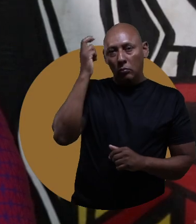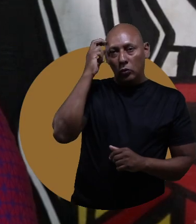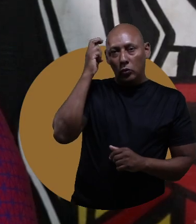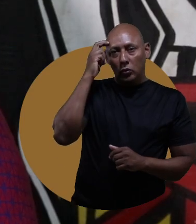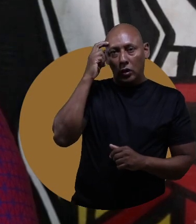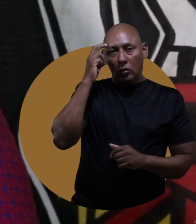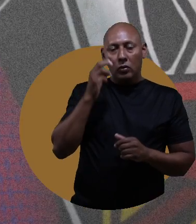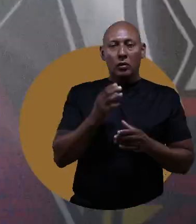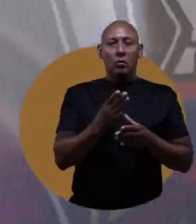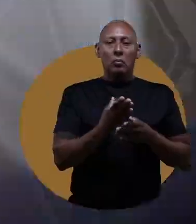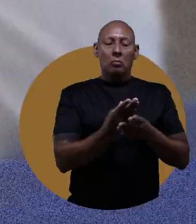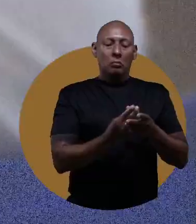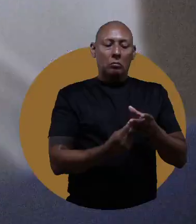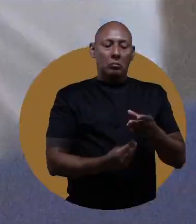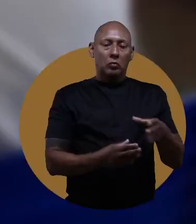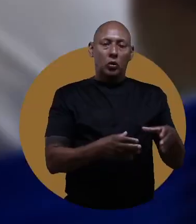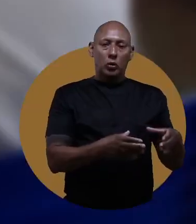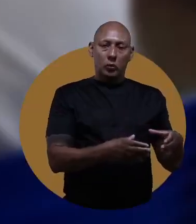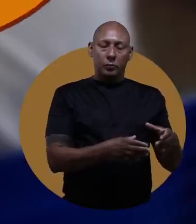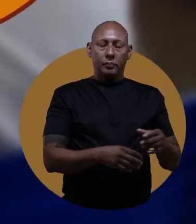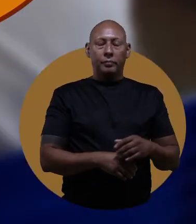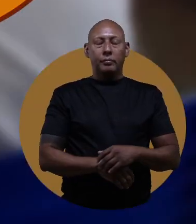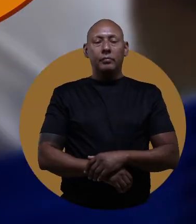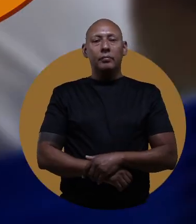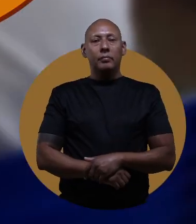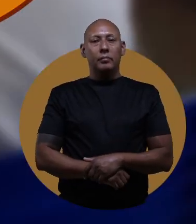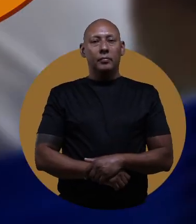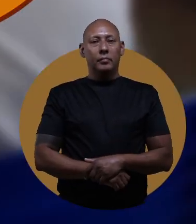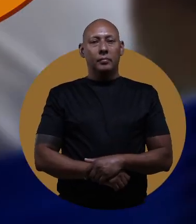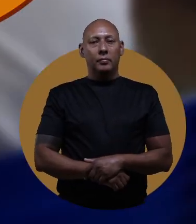acaba ficando invisível, né?